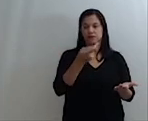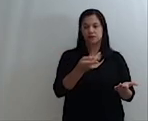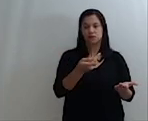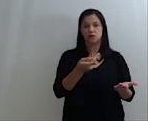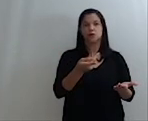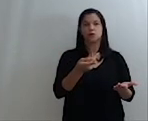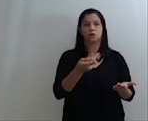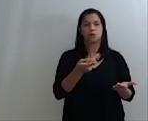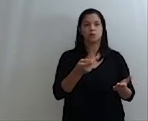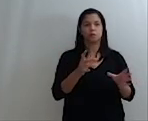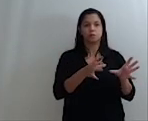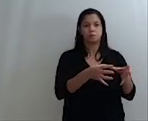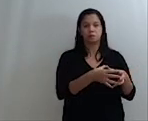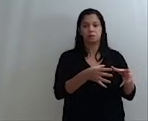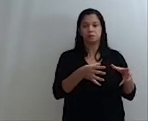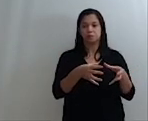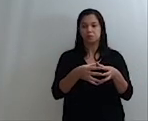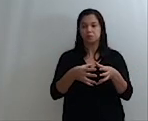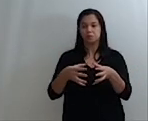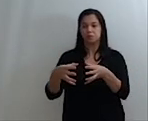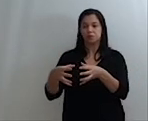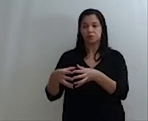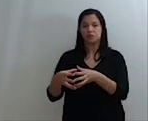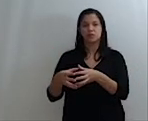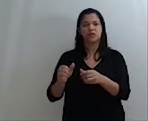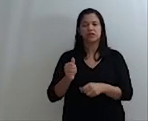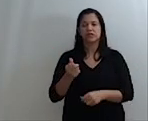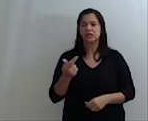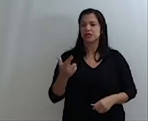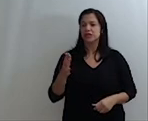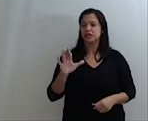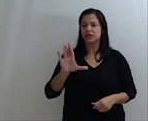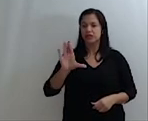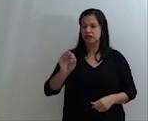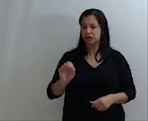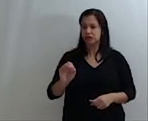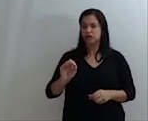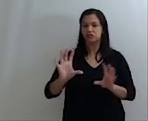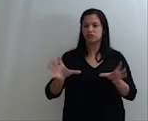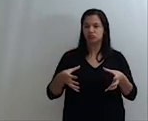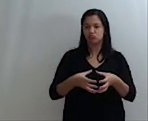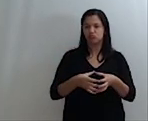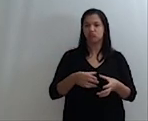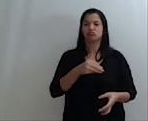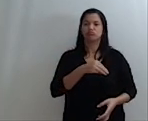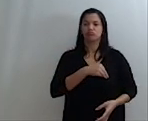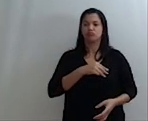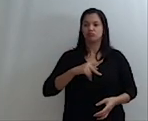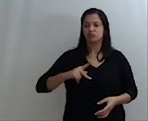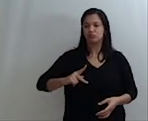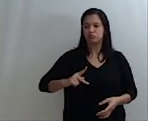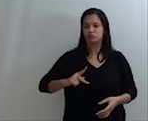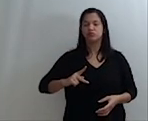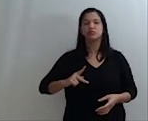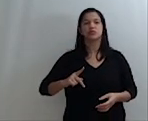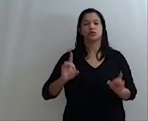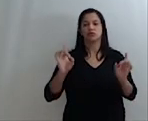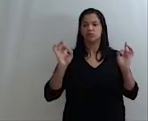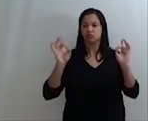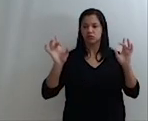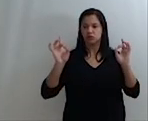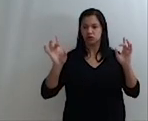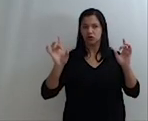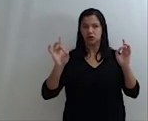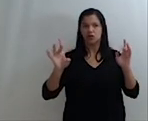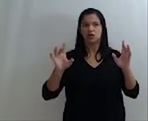Eh claro que aos dois polos inclusive ao Ministério Público também e cumprimentar especialmente ao Ministro Rogério